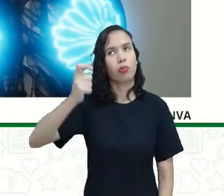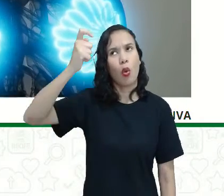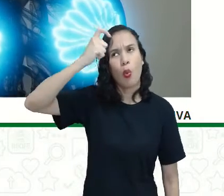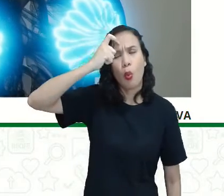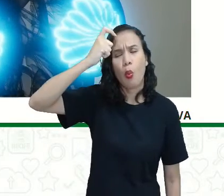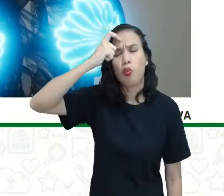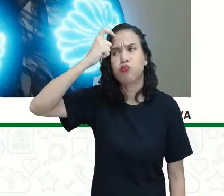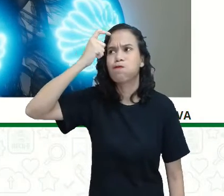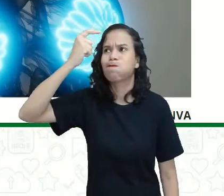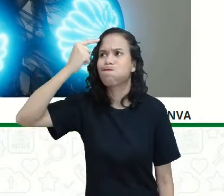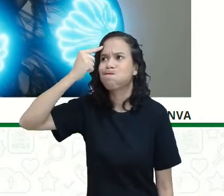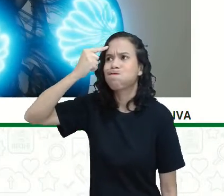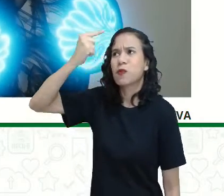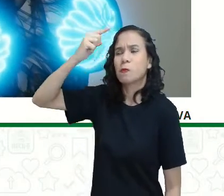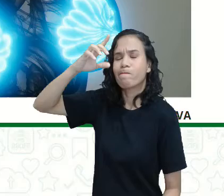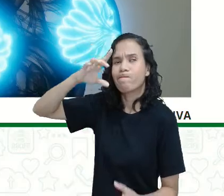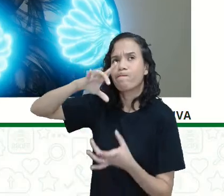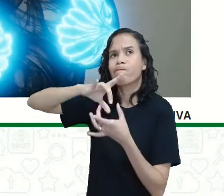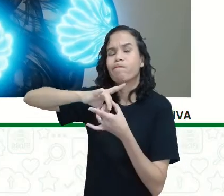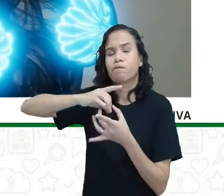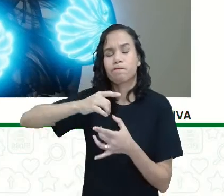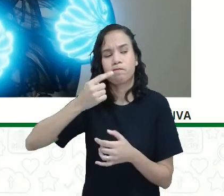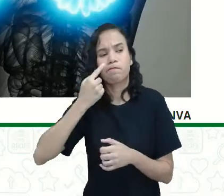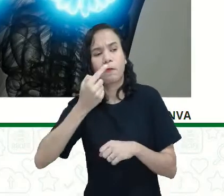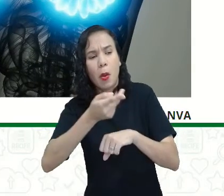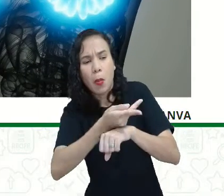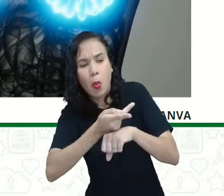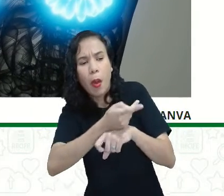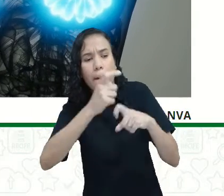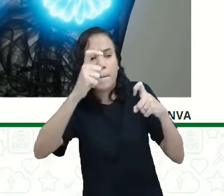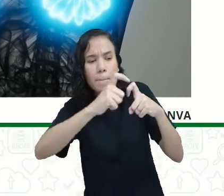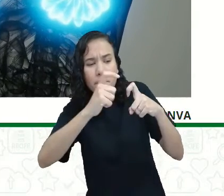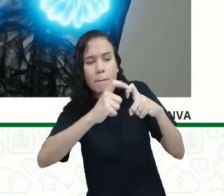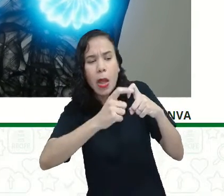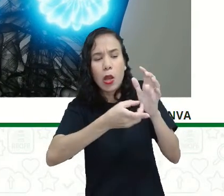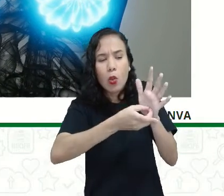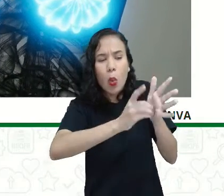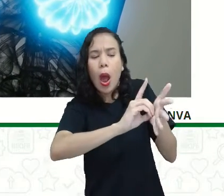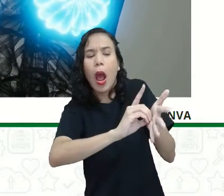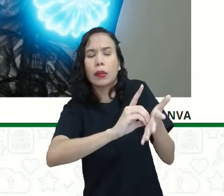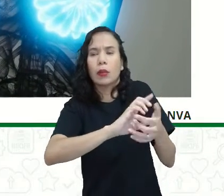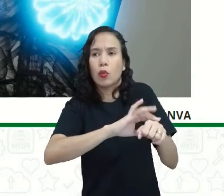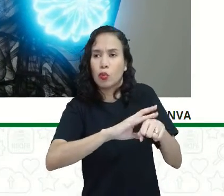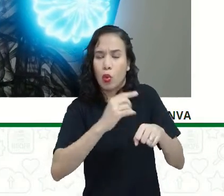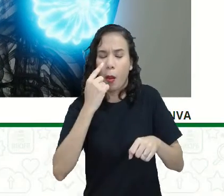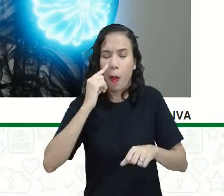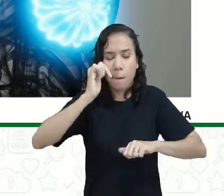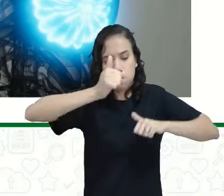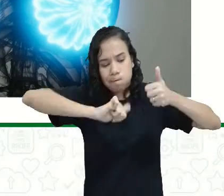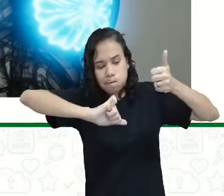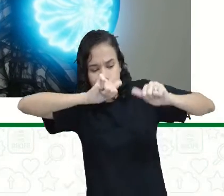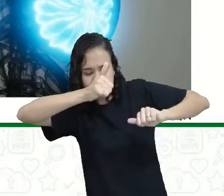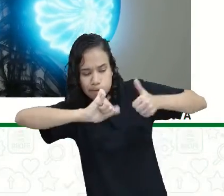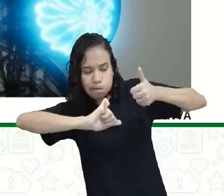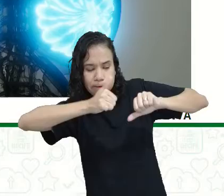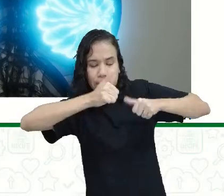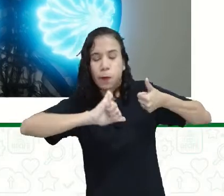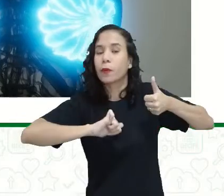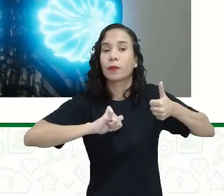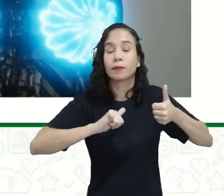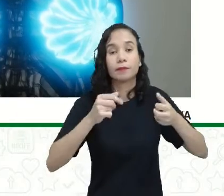para procurar o médico de uma forma preventiva, como já falei em outras aulas,